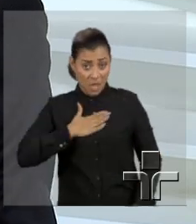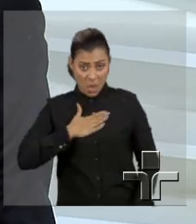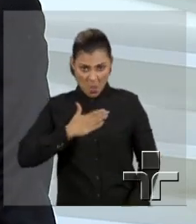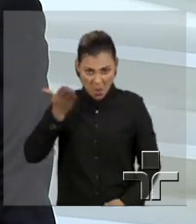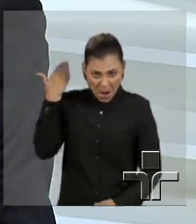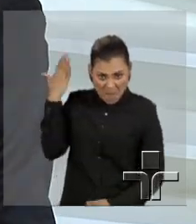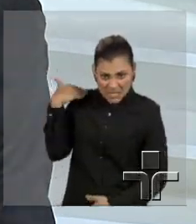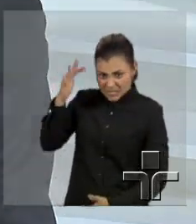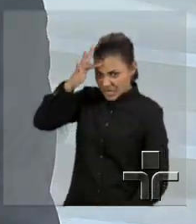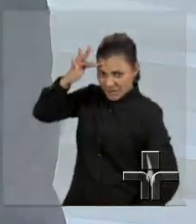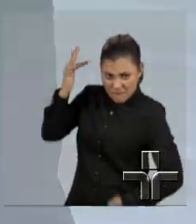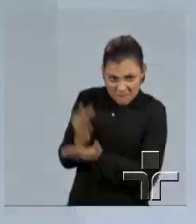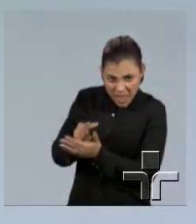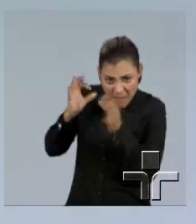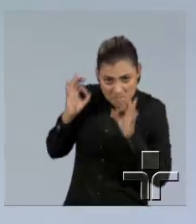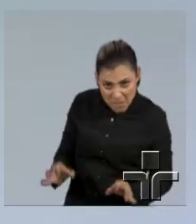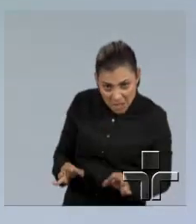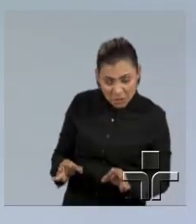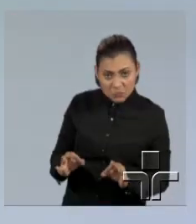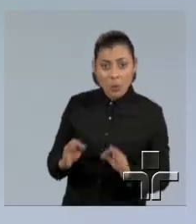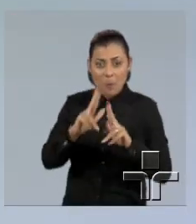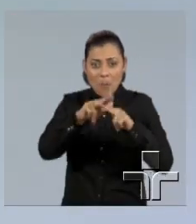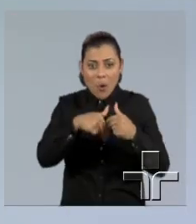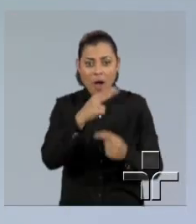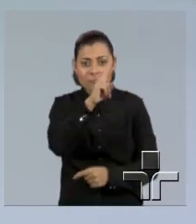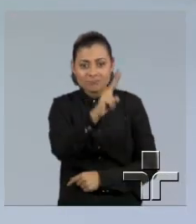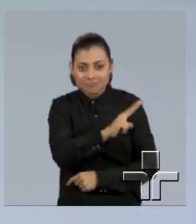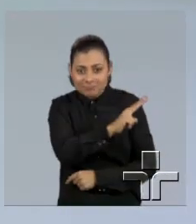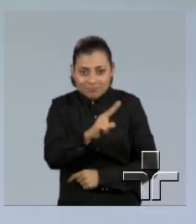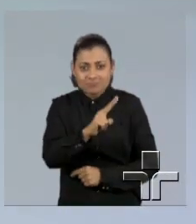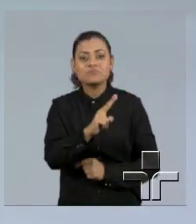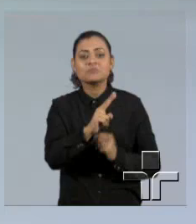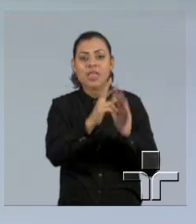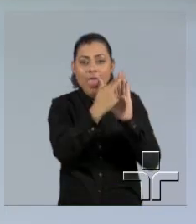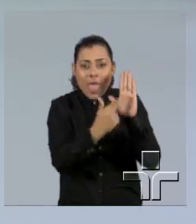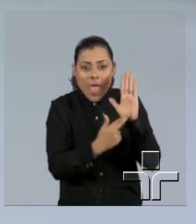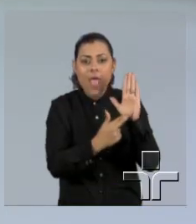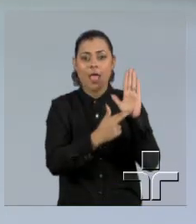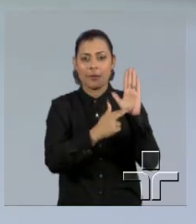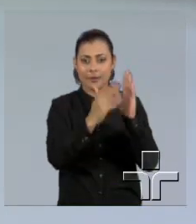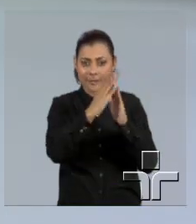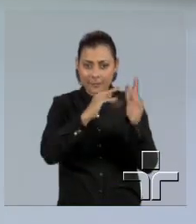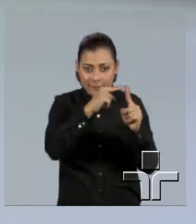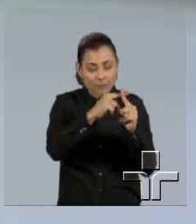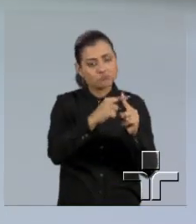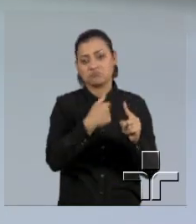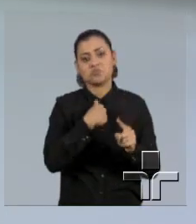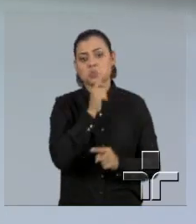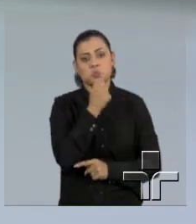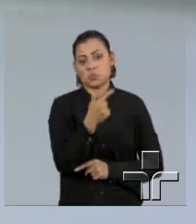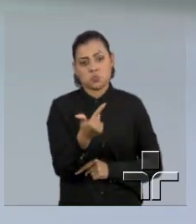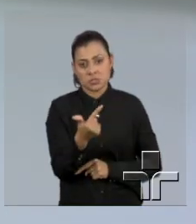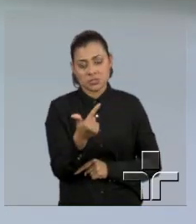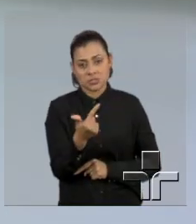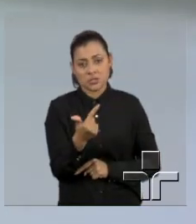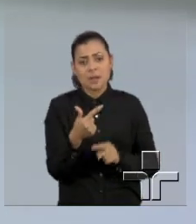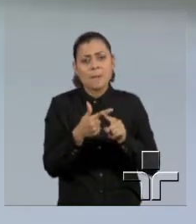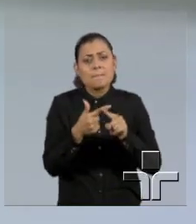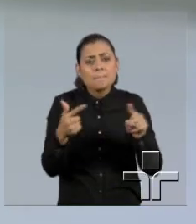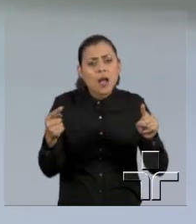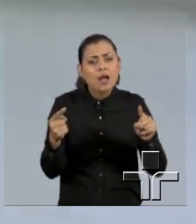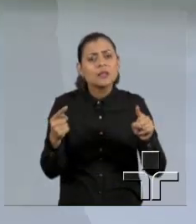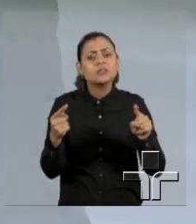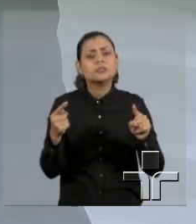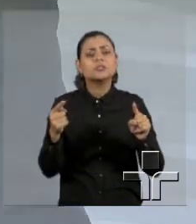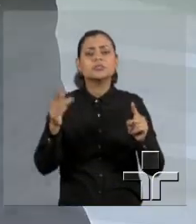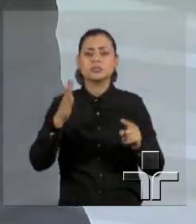assim na liturgia da missa, nem nos milagres dos entristecidos santos,